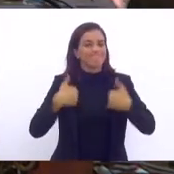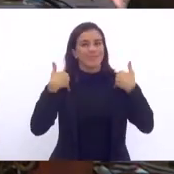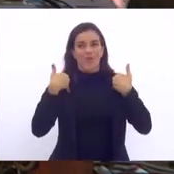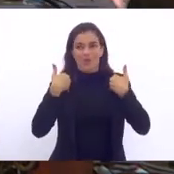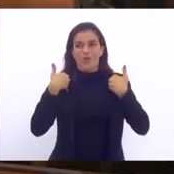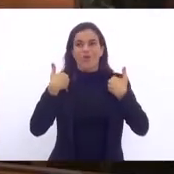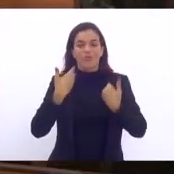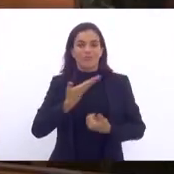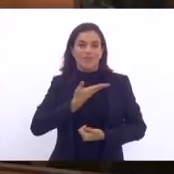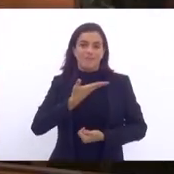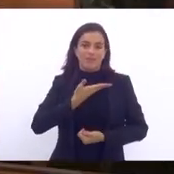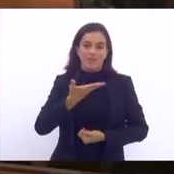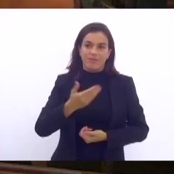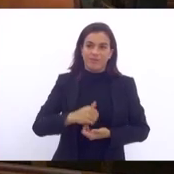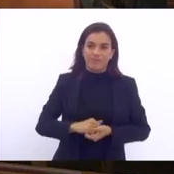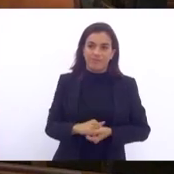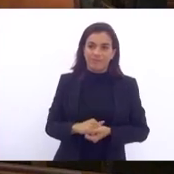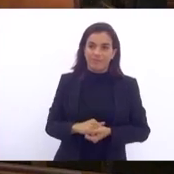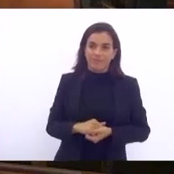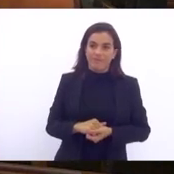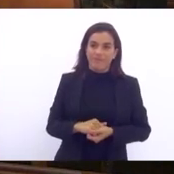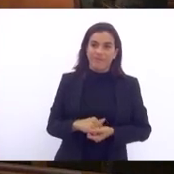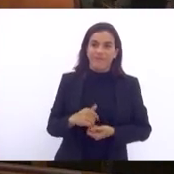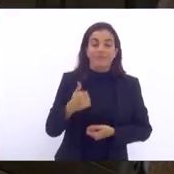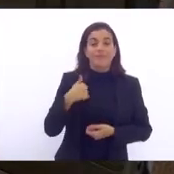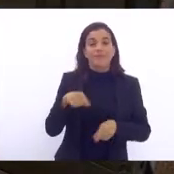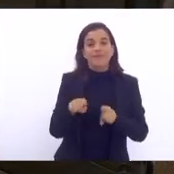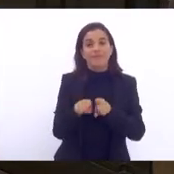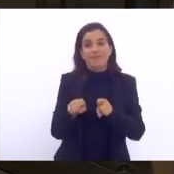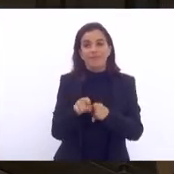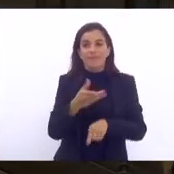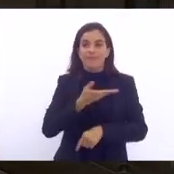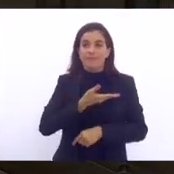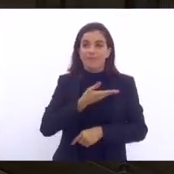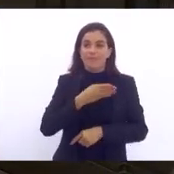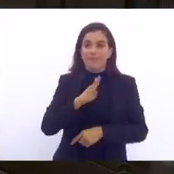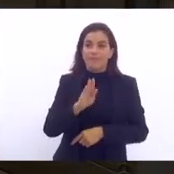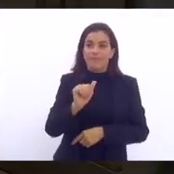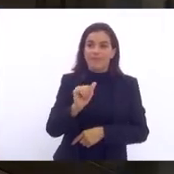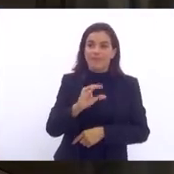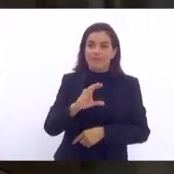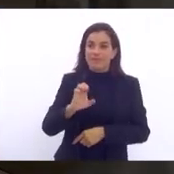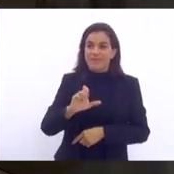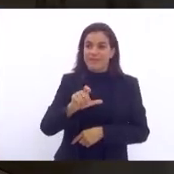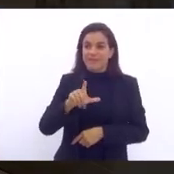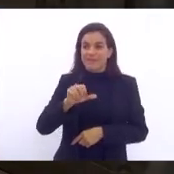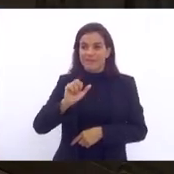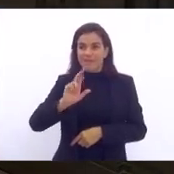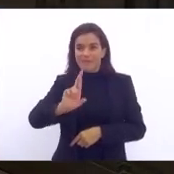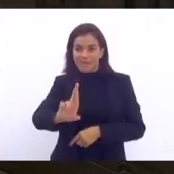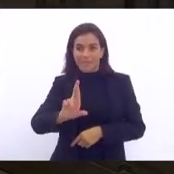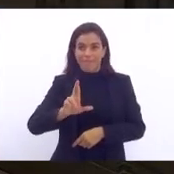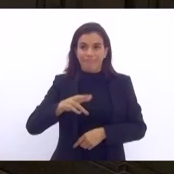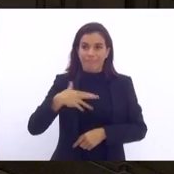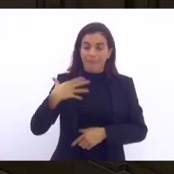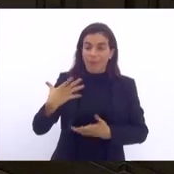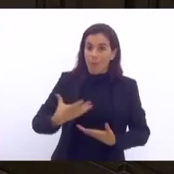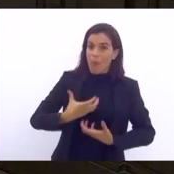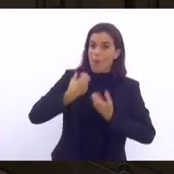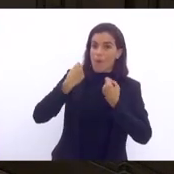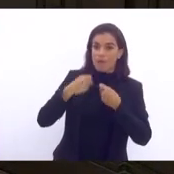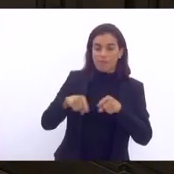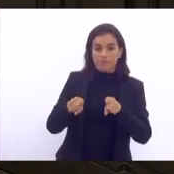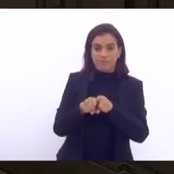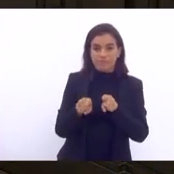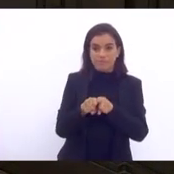relação ao meu amigo Rodrigo Bacelar, cara, você tem me surpreendido muito. Vou falar que meu voto